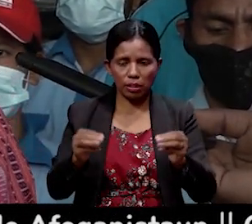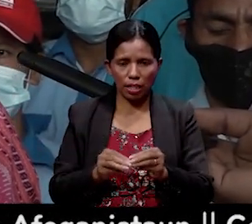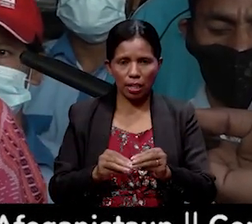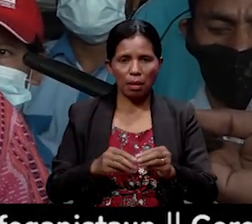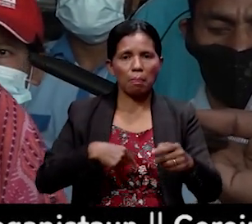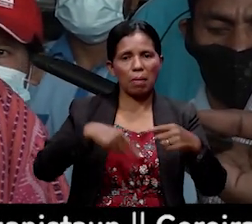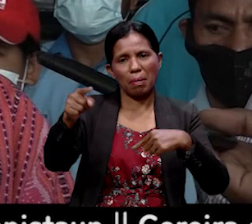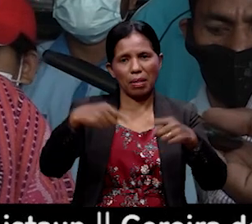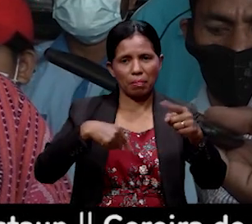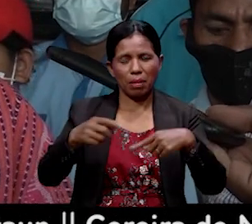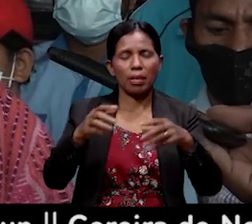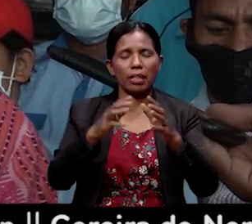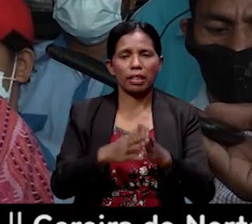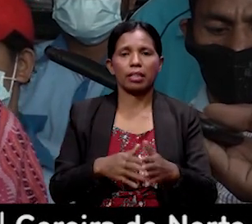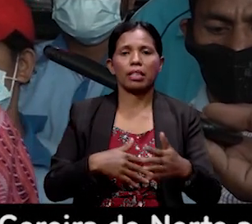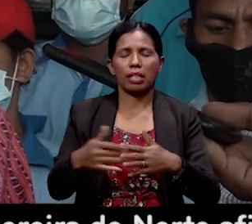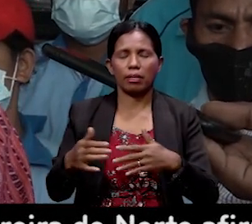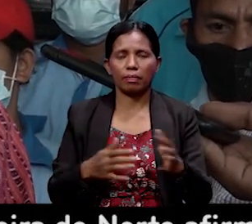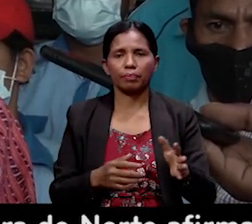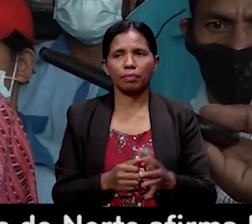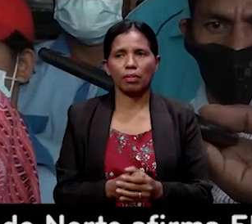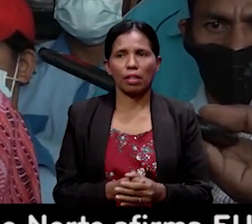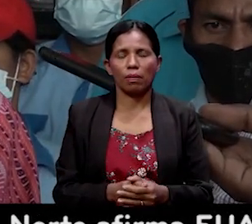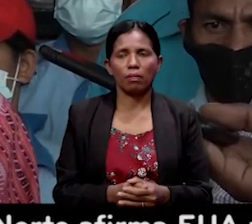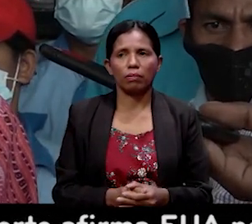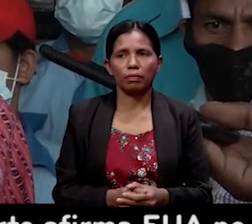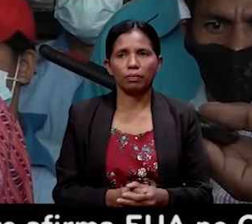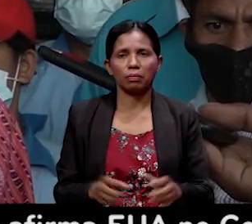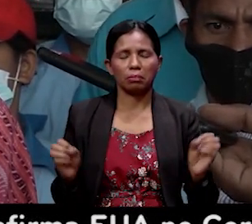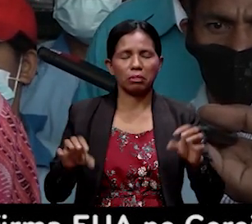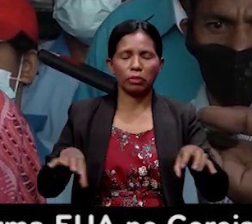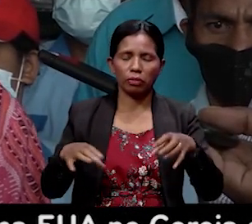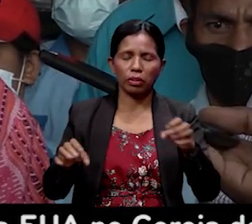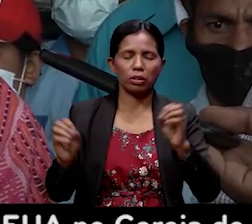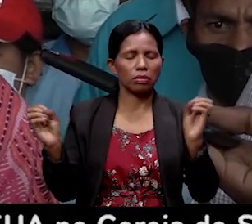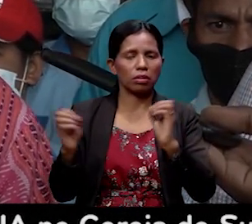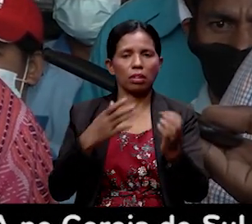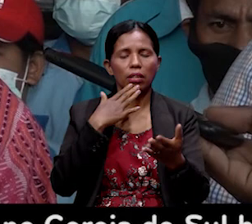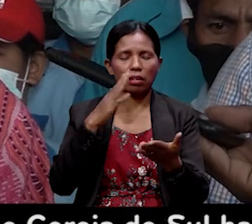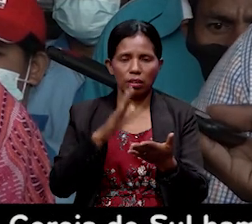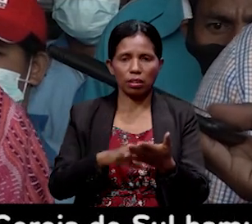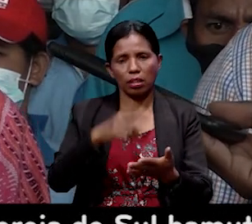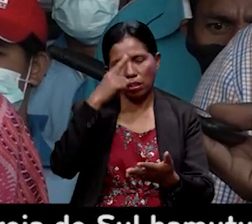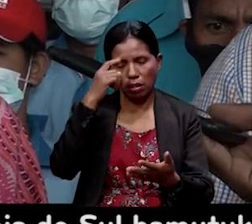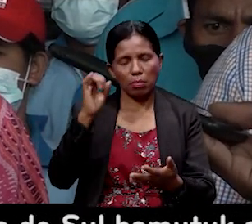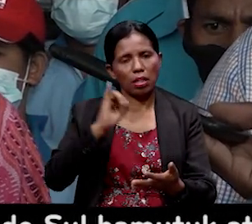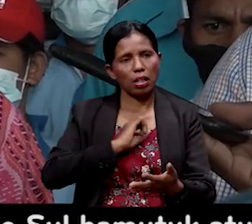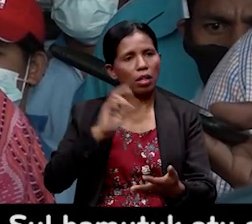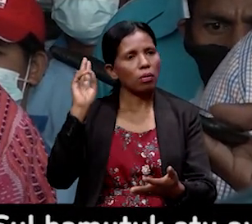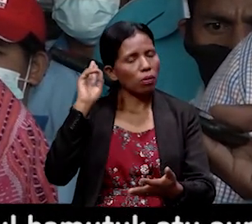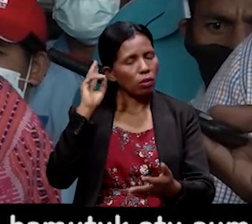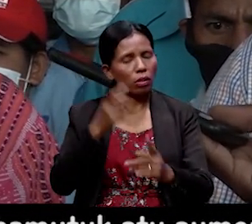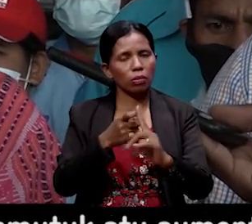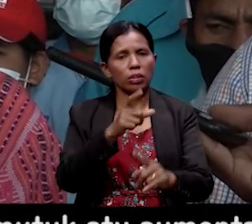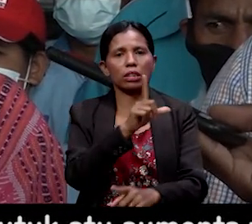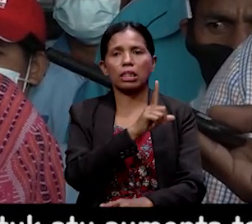y depois a final controle la don dia tam horona o si lere rasi